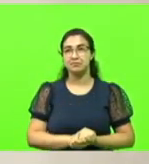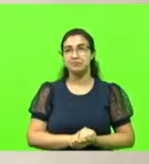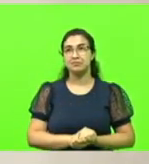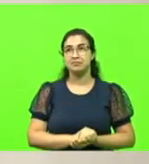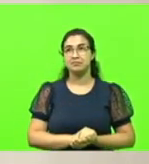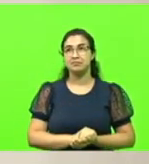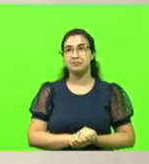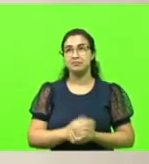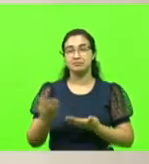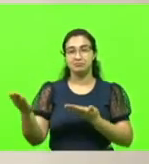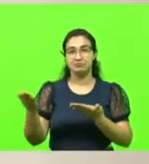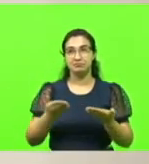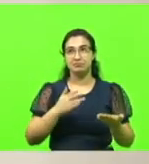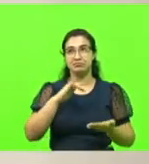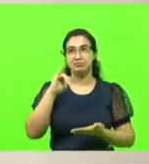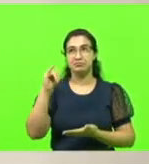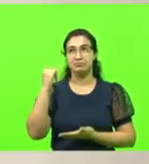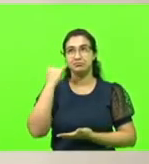palavra é Gessé Lopes.